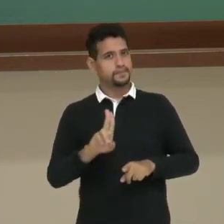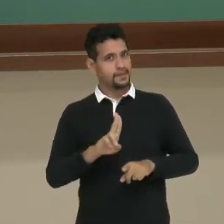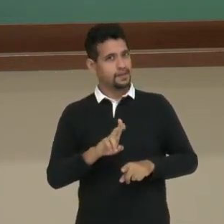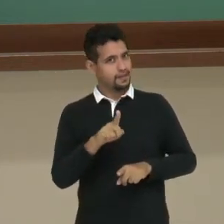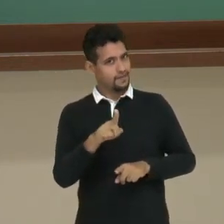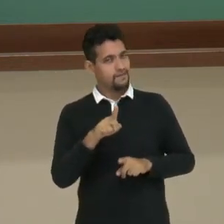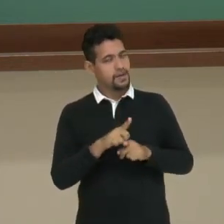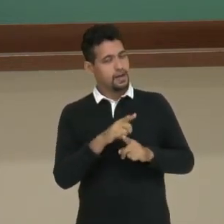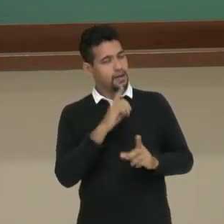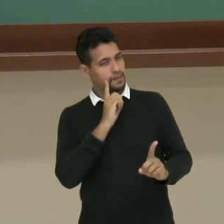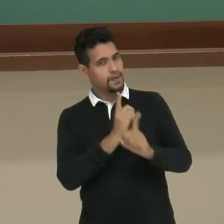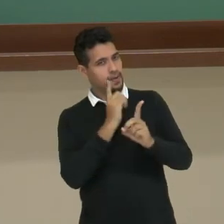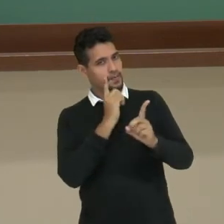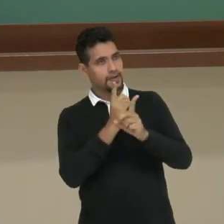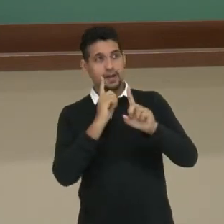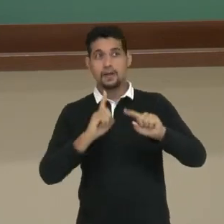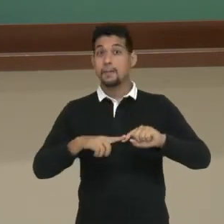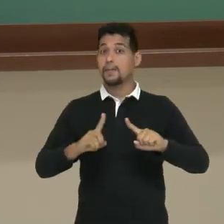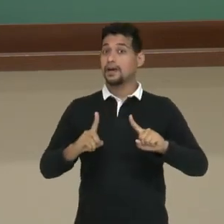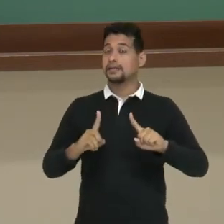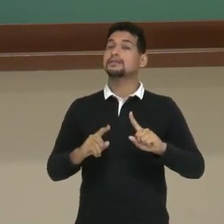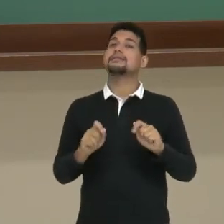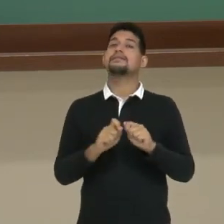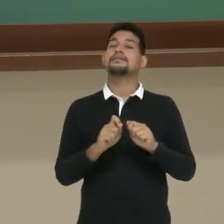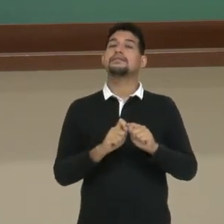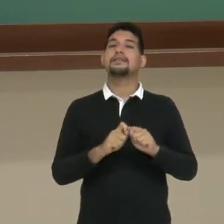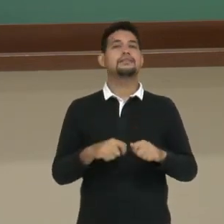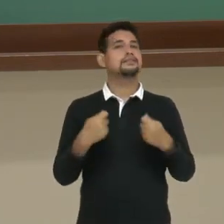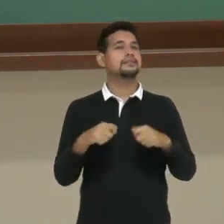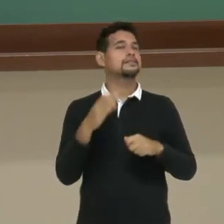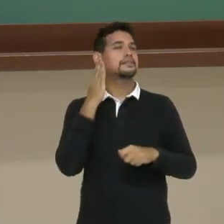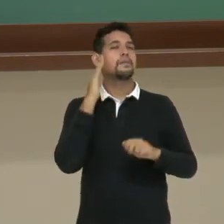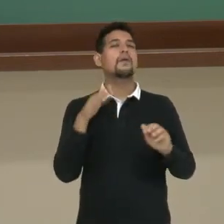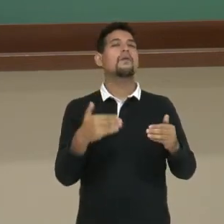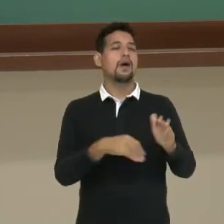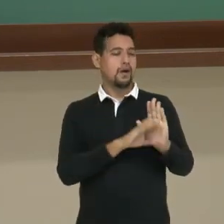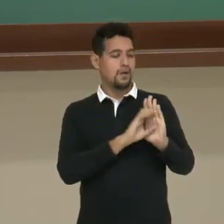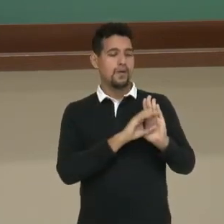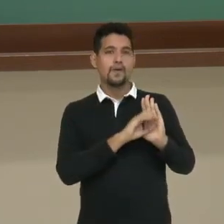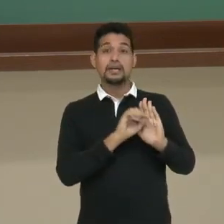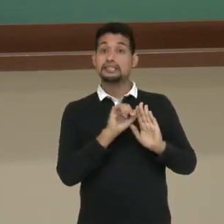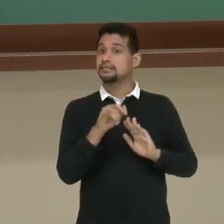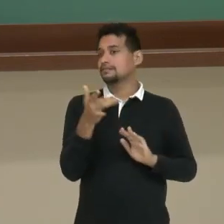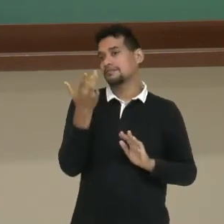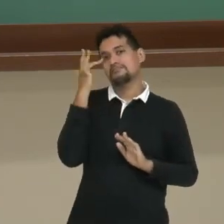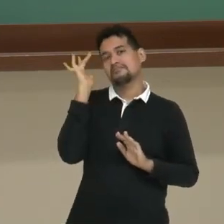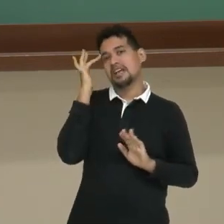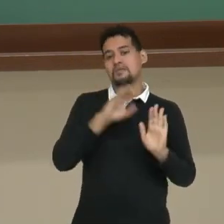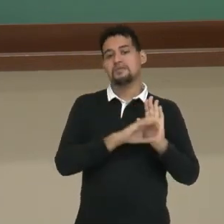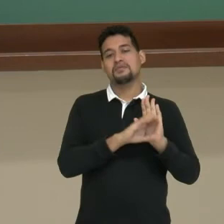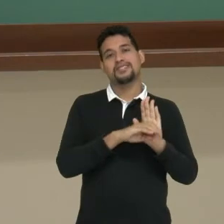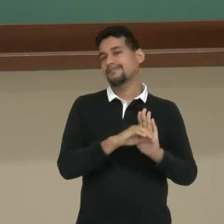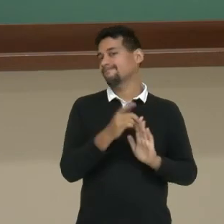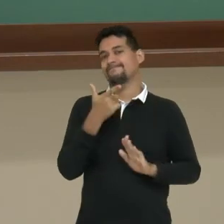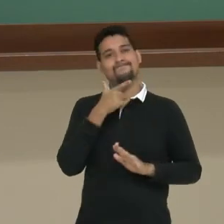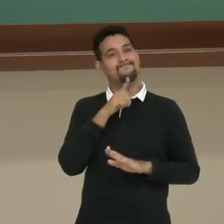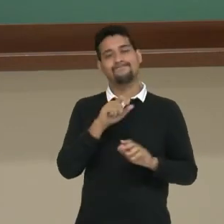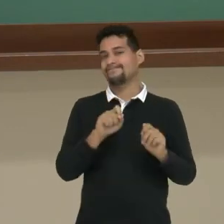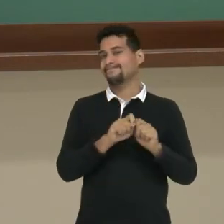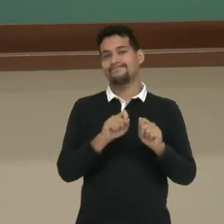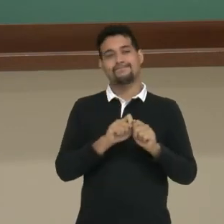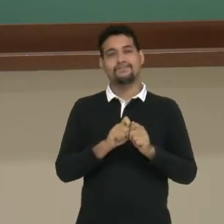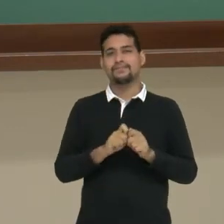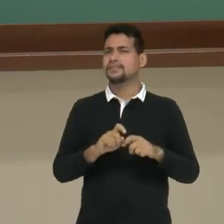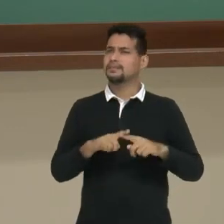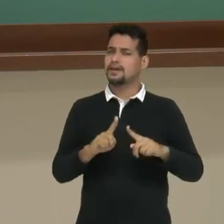vai decifrar. Porém, para você poder fazer isso, tem que saber os conceitos. Se você não souber os conceitos, você não vai conseguir resolver.